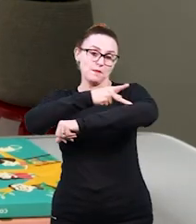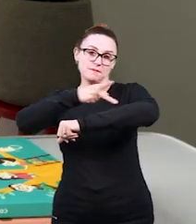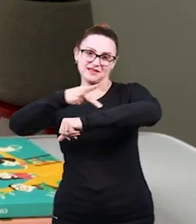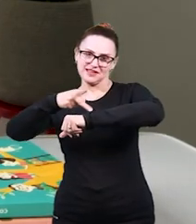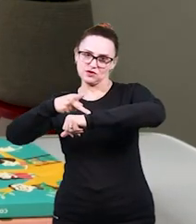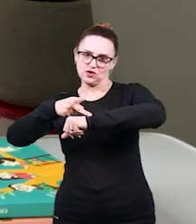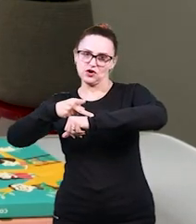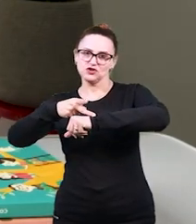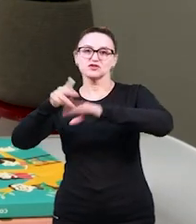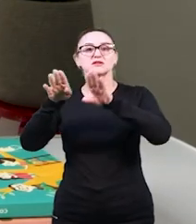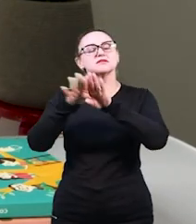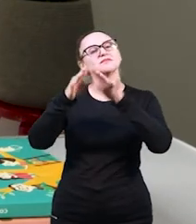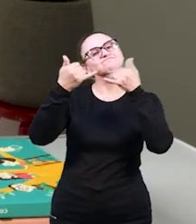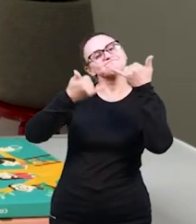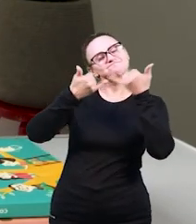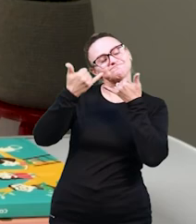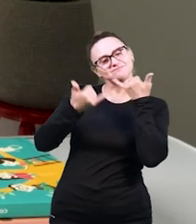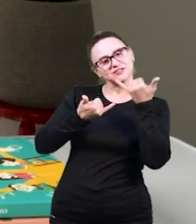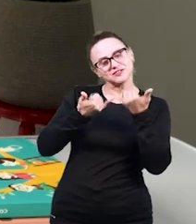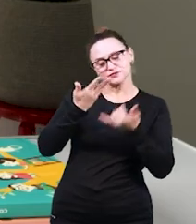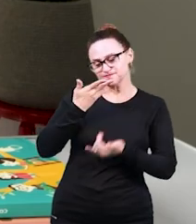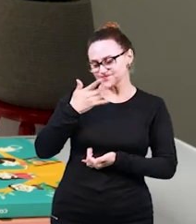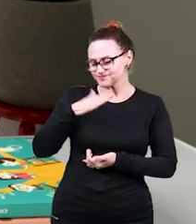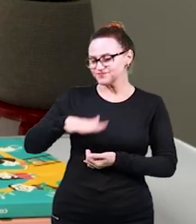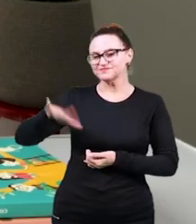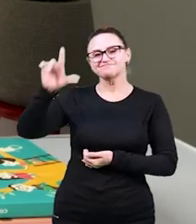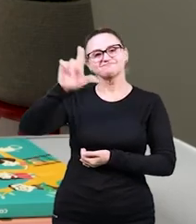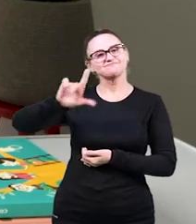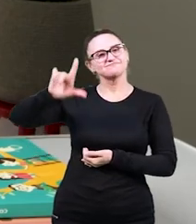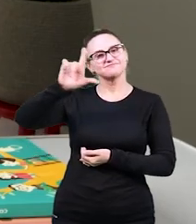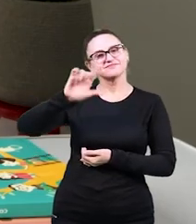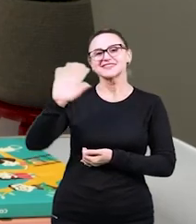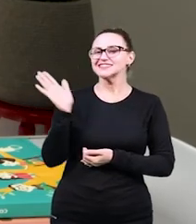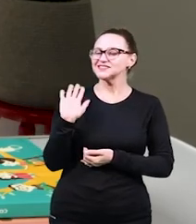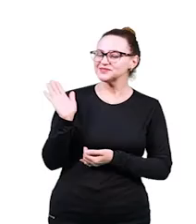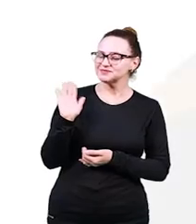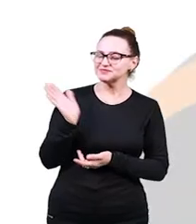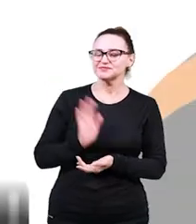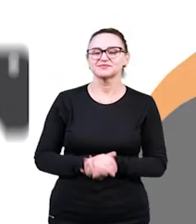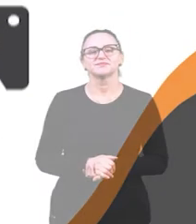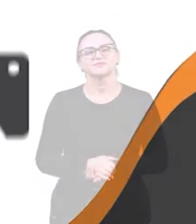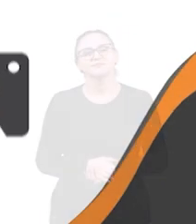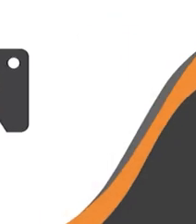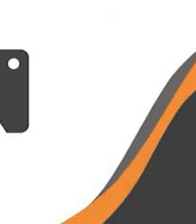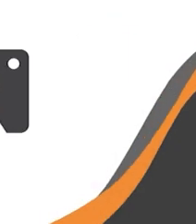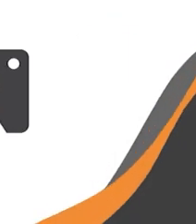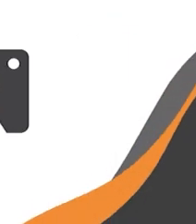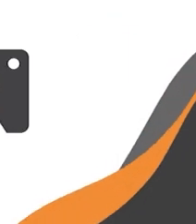pedagógico e do lúdico na literatura infanto-juvenil. Até mais!